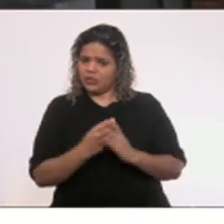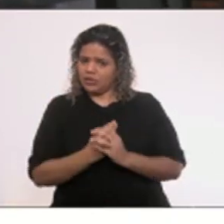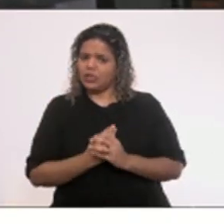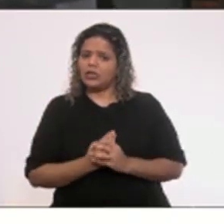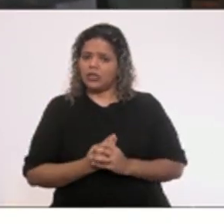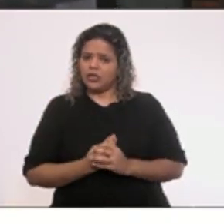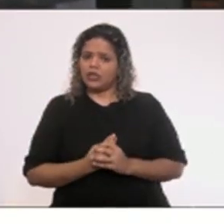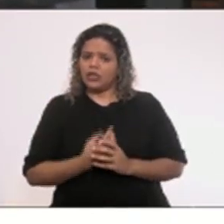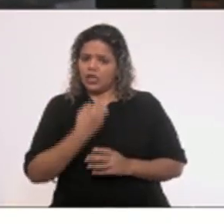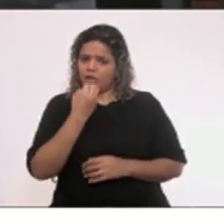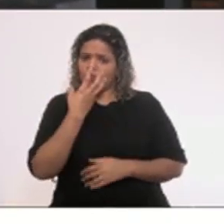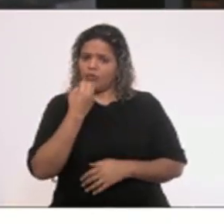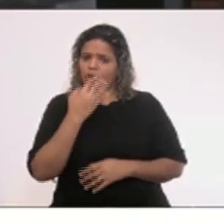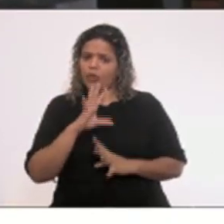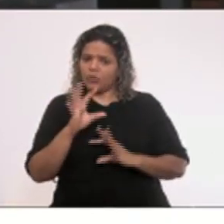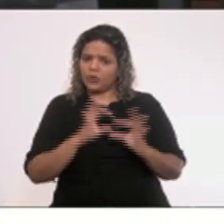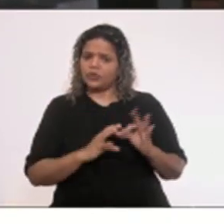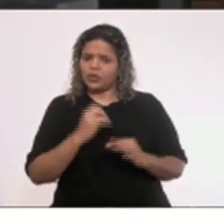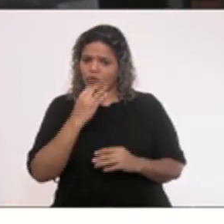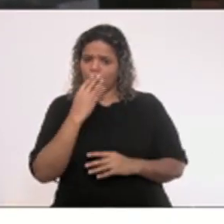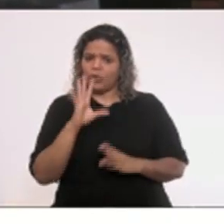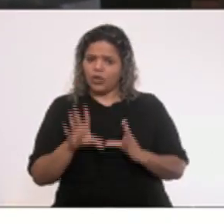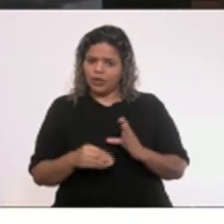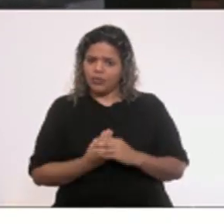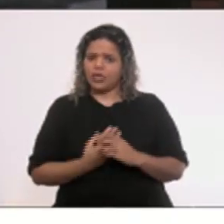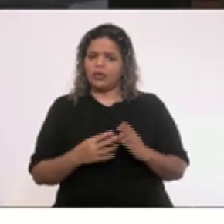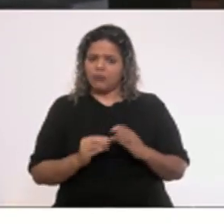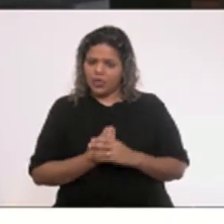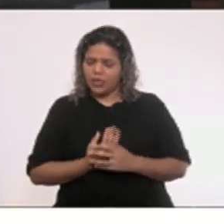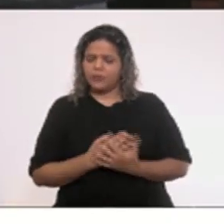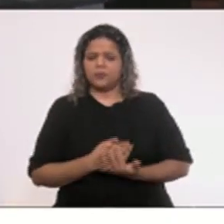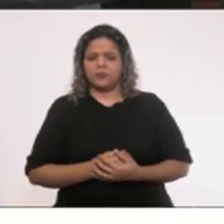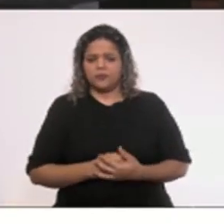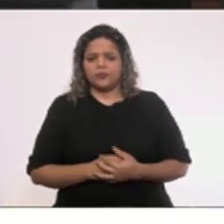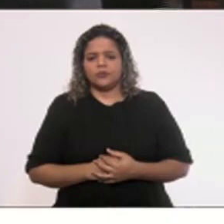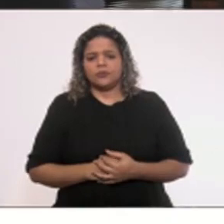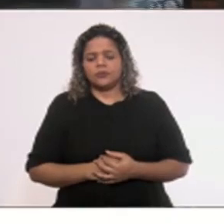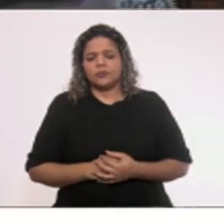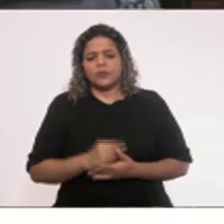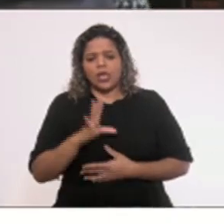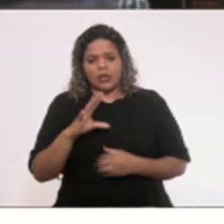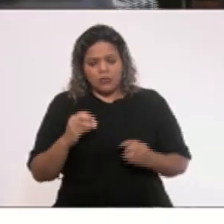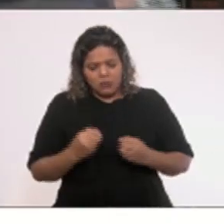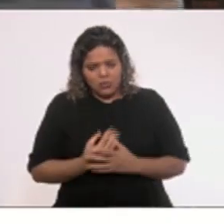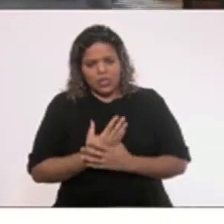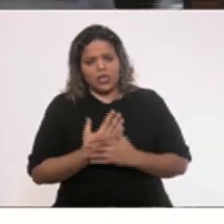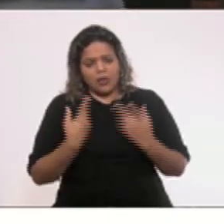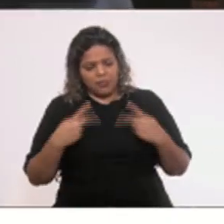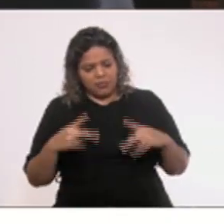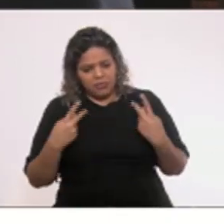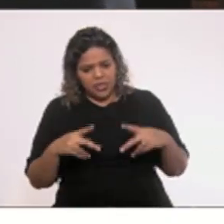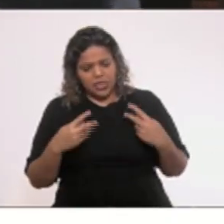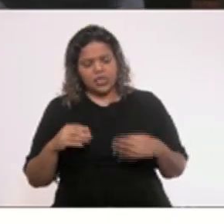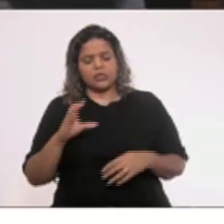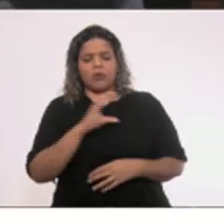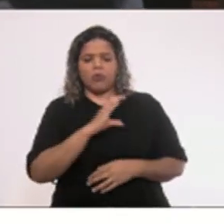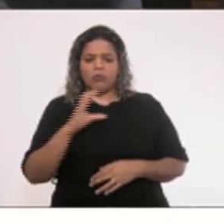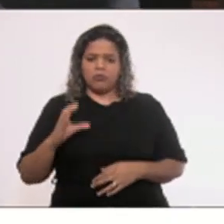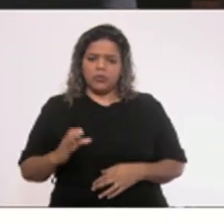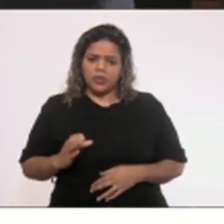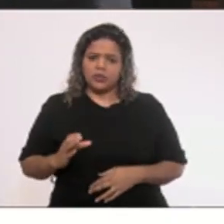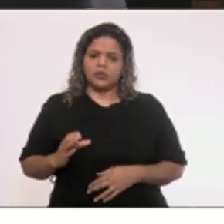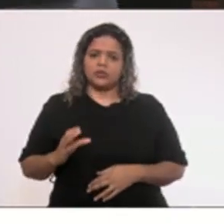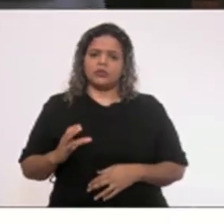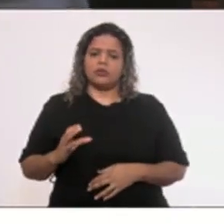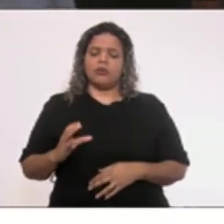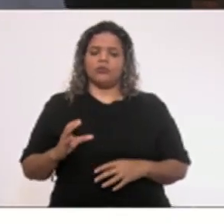Boa contribuição. Projeto bom recebe muitas emendas, né, deputado Carlos Minto? Para emitir parecer pela Comissão de Constituição e Justiça, deputado